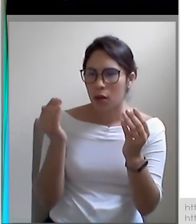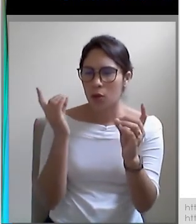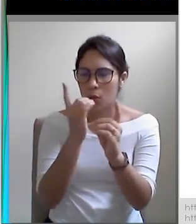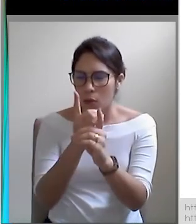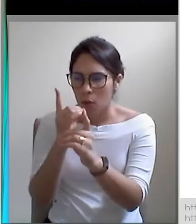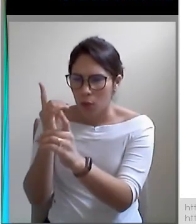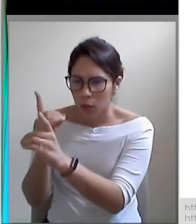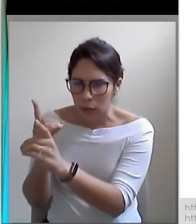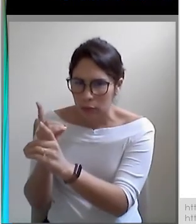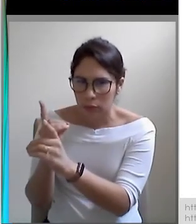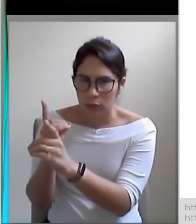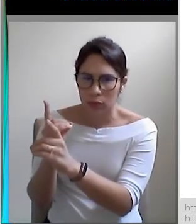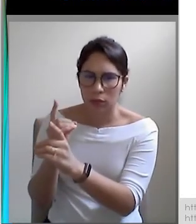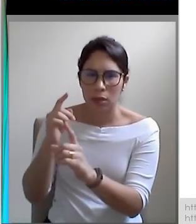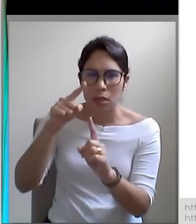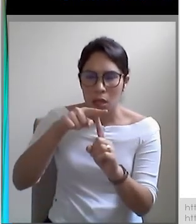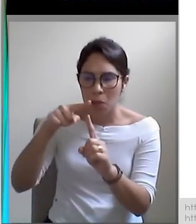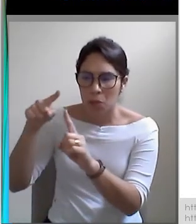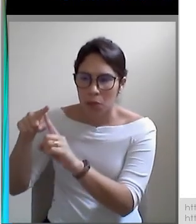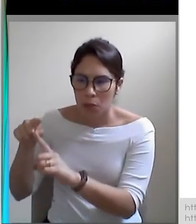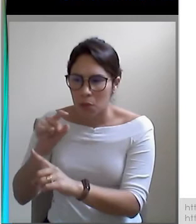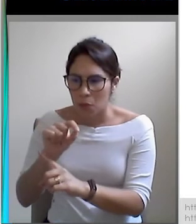linfócitos.